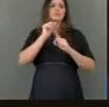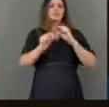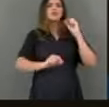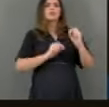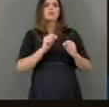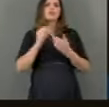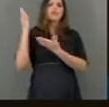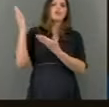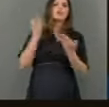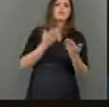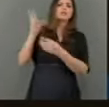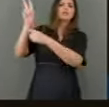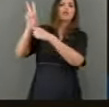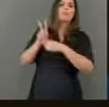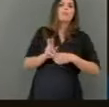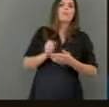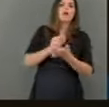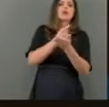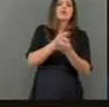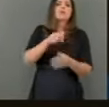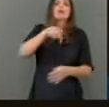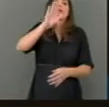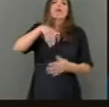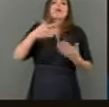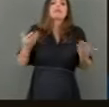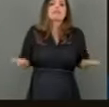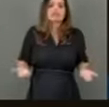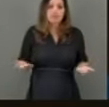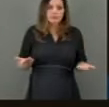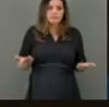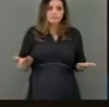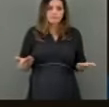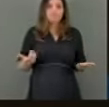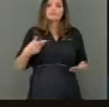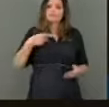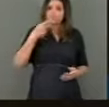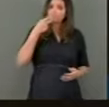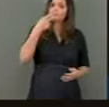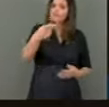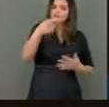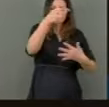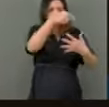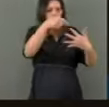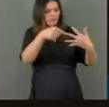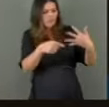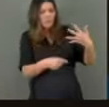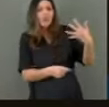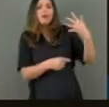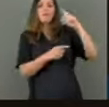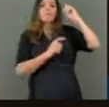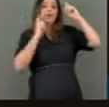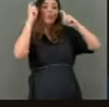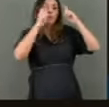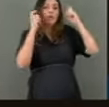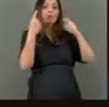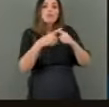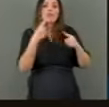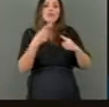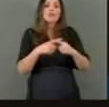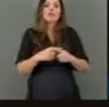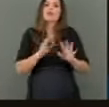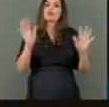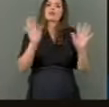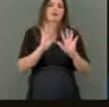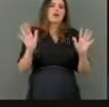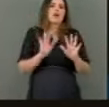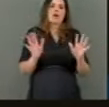vinda? Quem é que está fazendo isso? Eu destaco essas preocupações porque nós não temos que contrariar